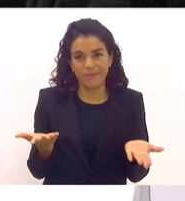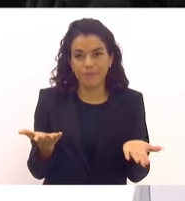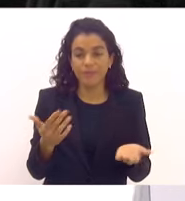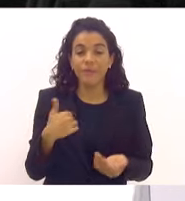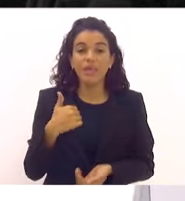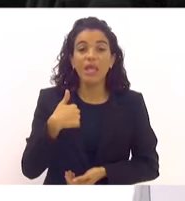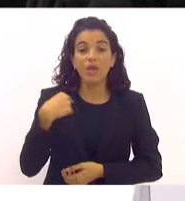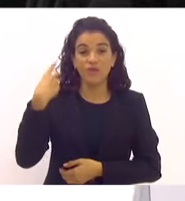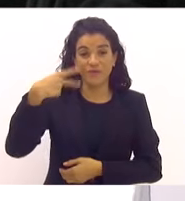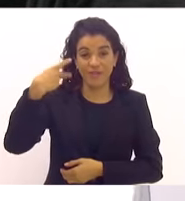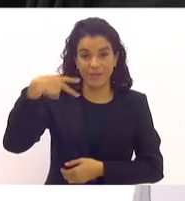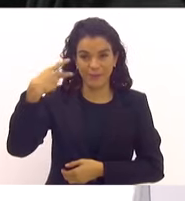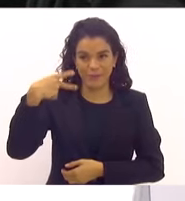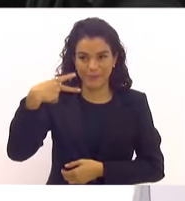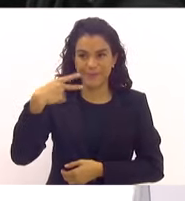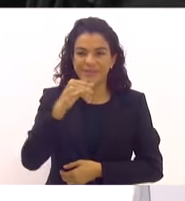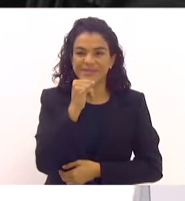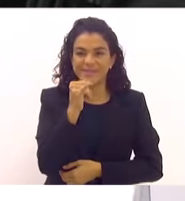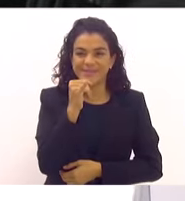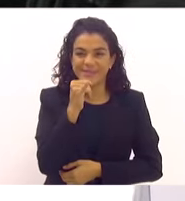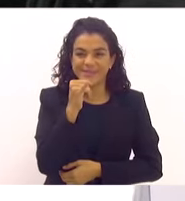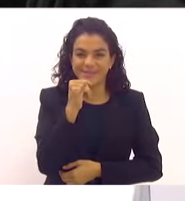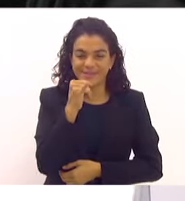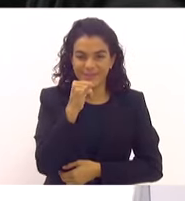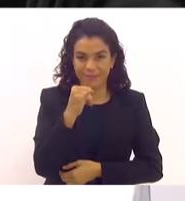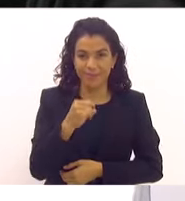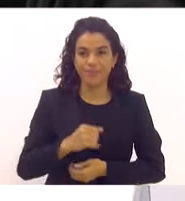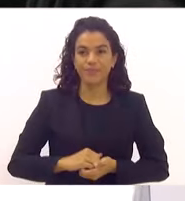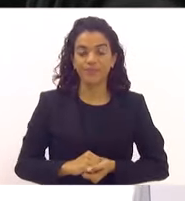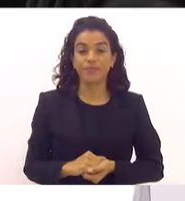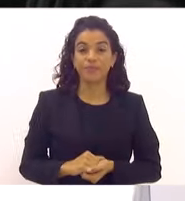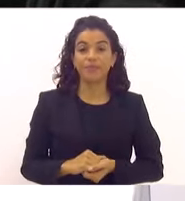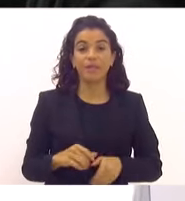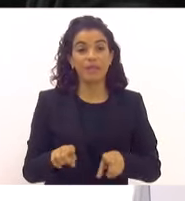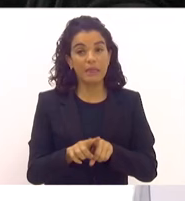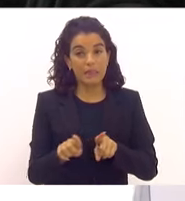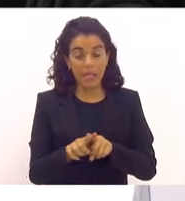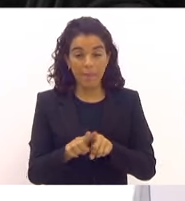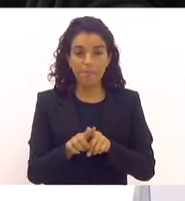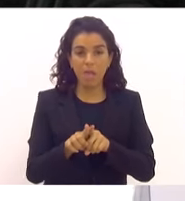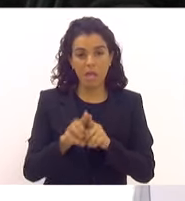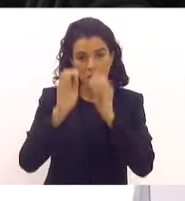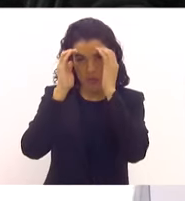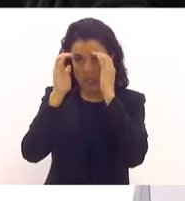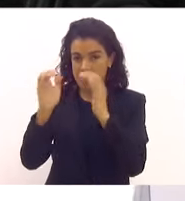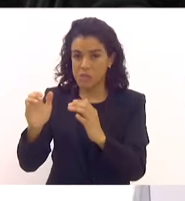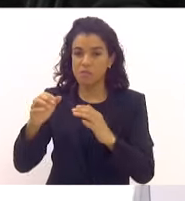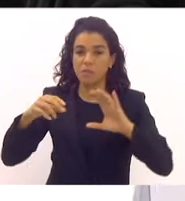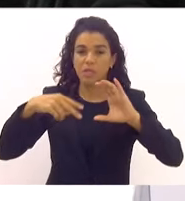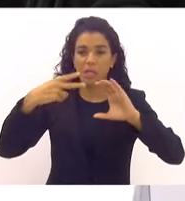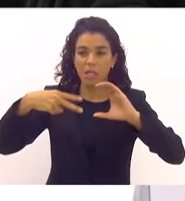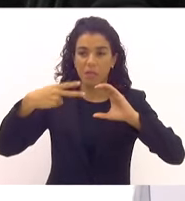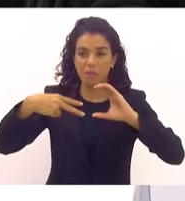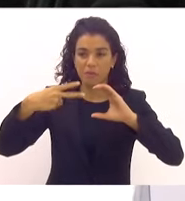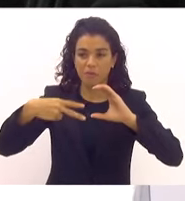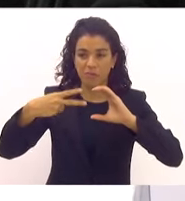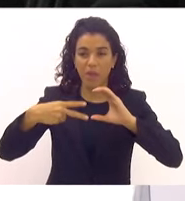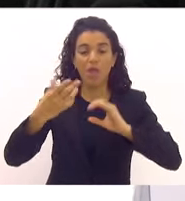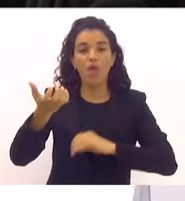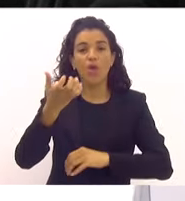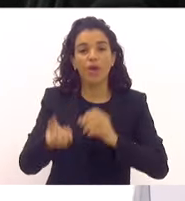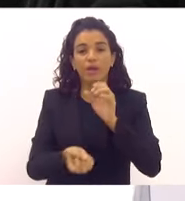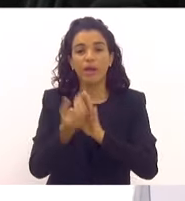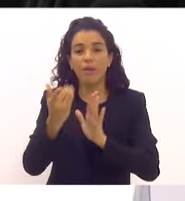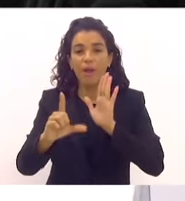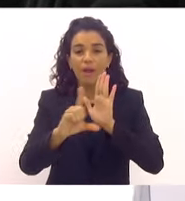eu sou vereador, né, e prezo muito as câmaras de vereadores, eu quero legislar sobre o